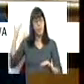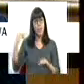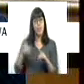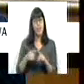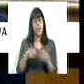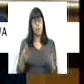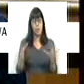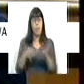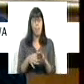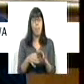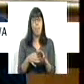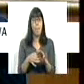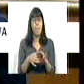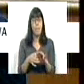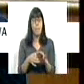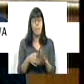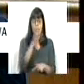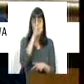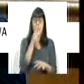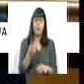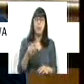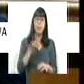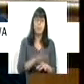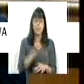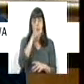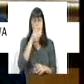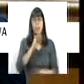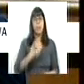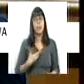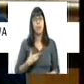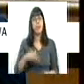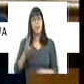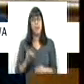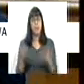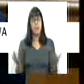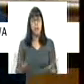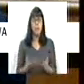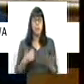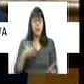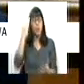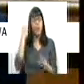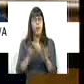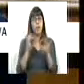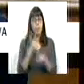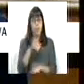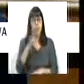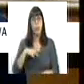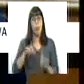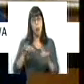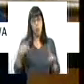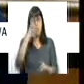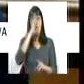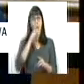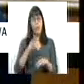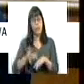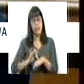passado, nomeadamente relativamente ao governo anterior, o governo do PSD-CDS, e, portanto, eu creio que também os portugueses já mereciam um governo